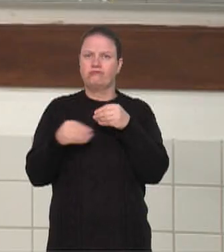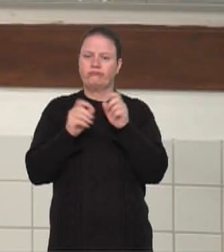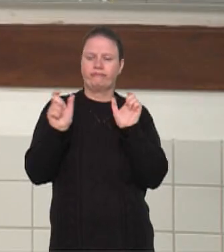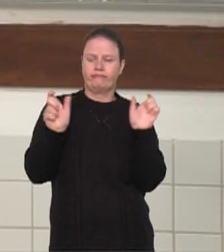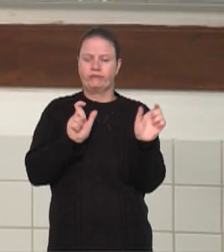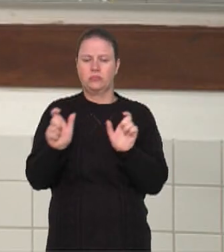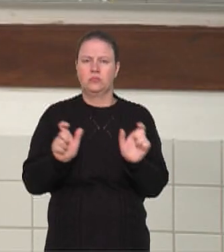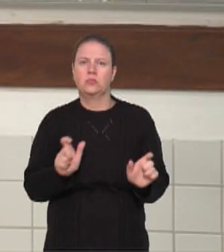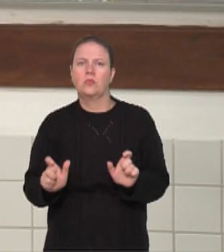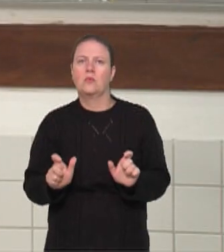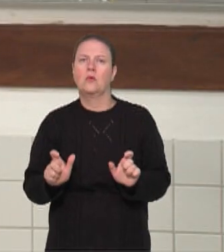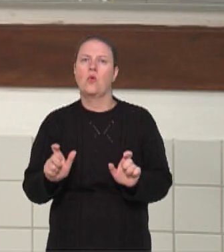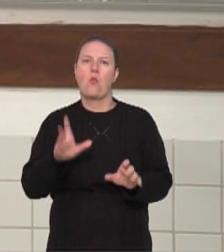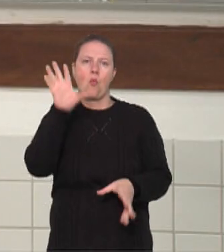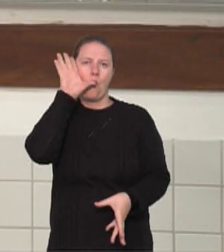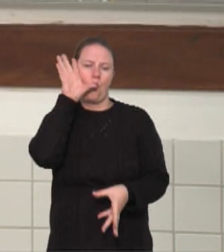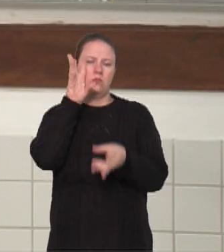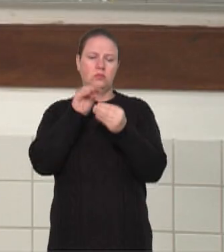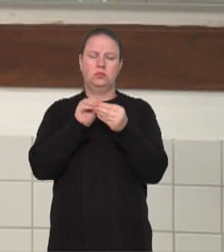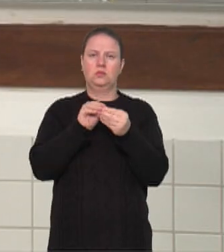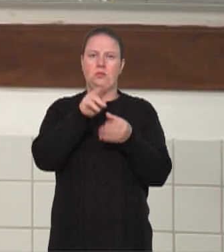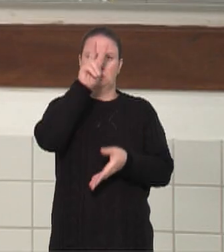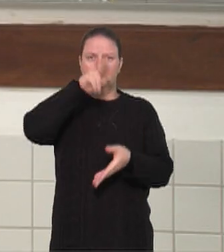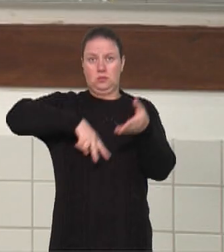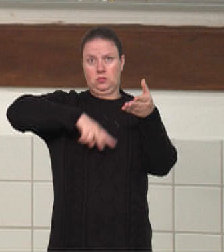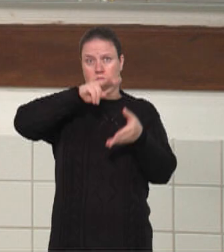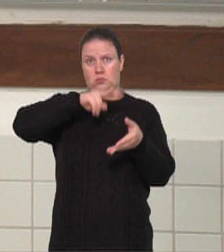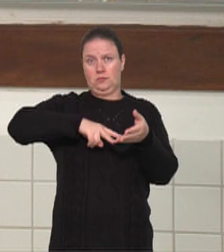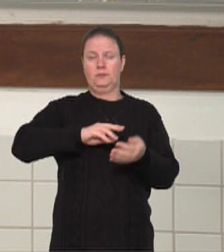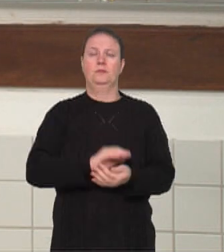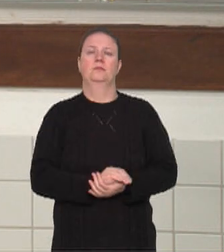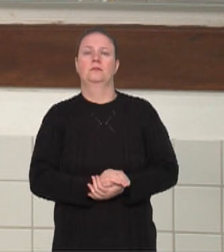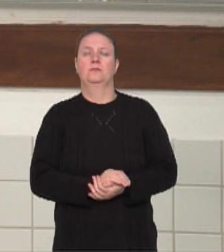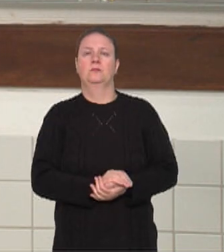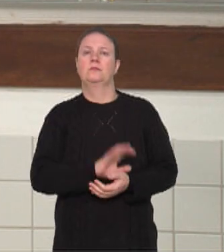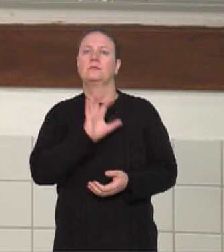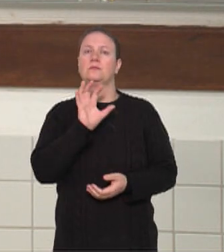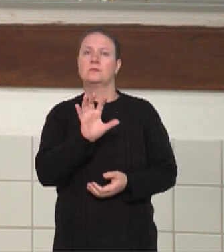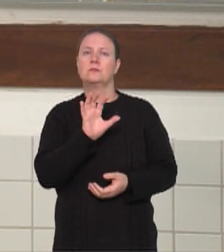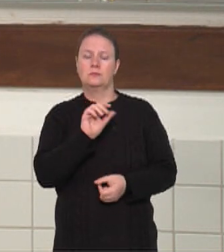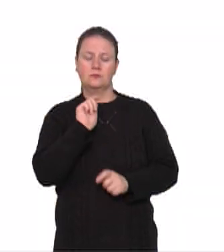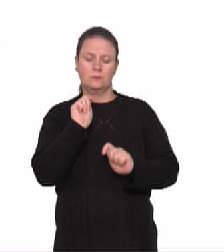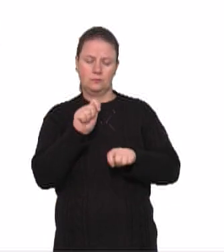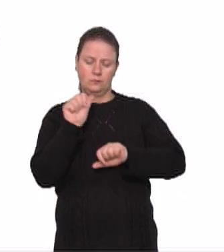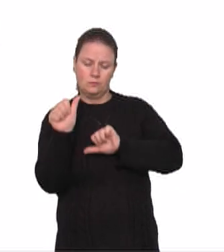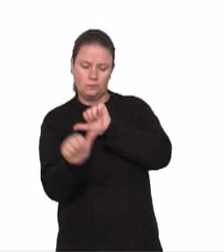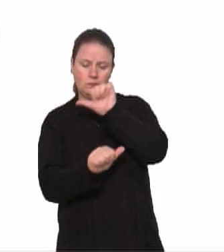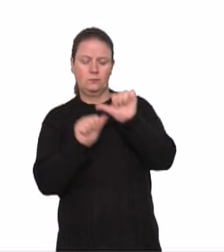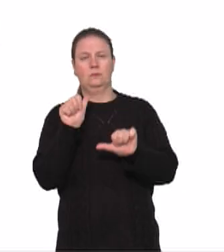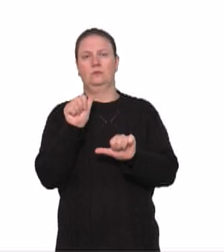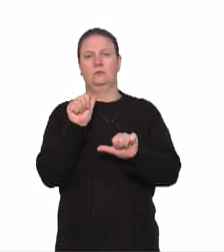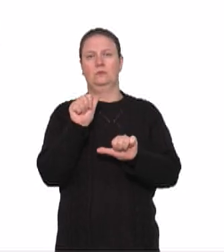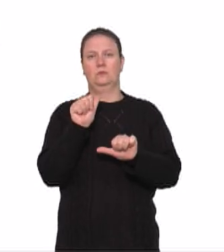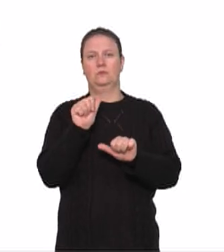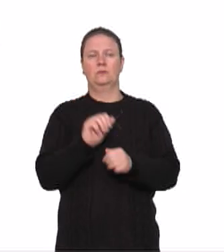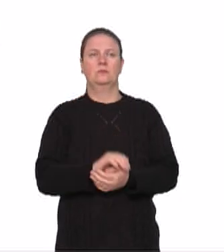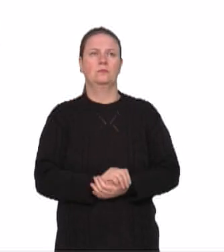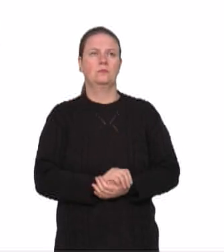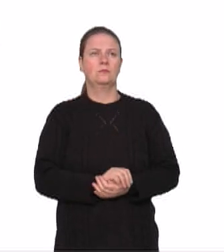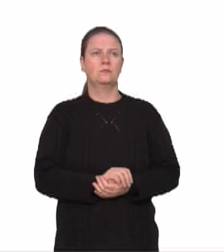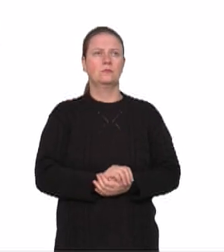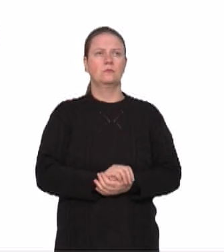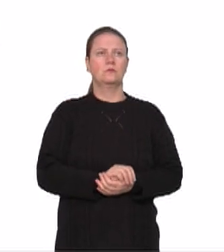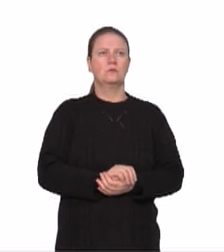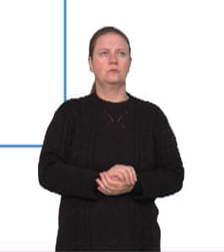tornar o enunciado compreensível para o leitor. Né? Então, assim, a gente transpõe do discurso direto para o discurso indireto.